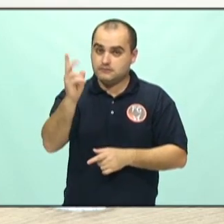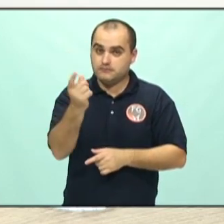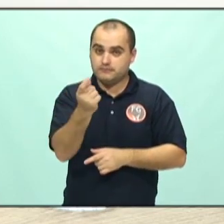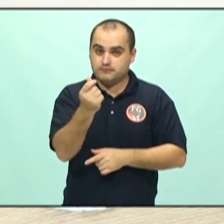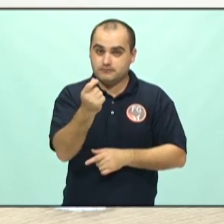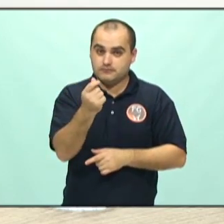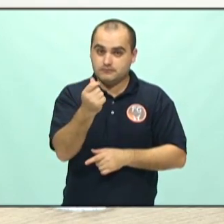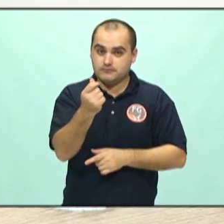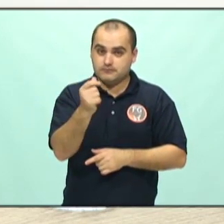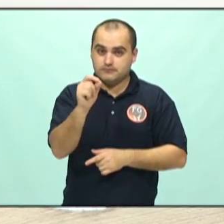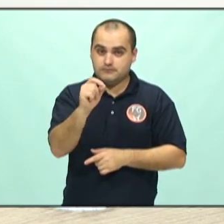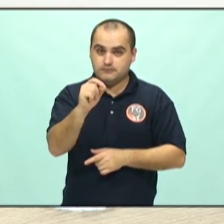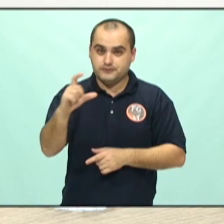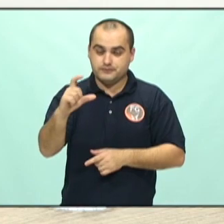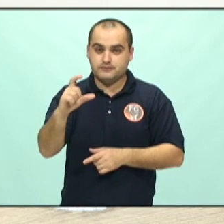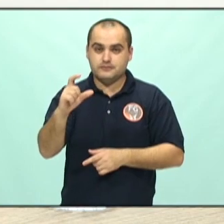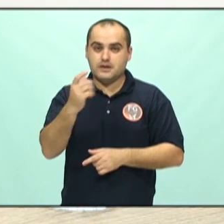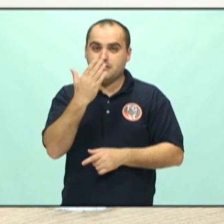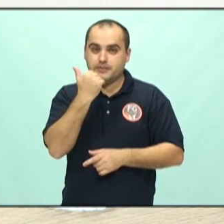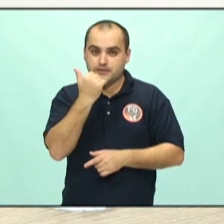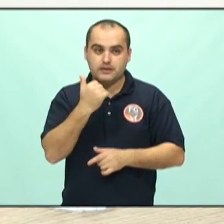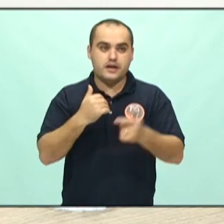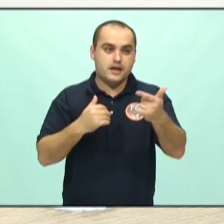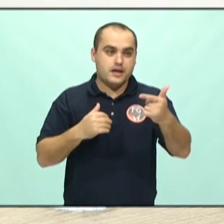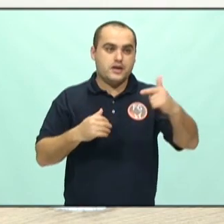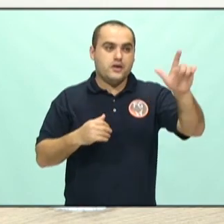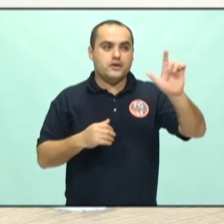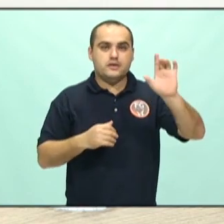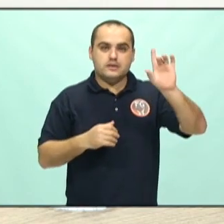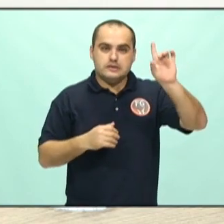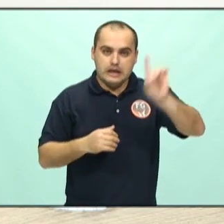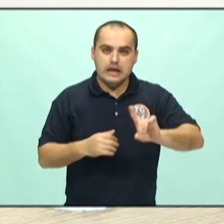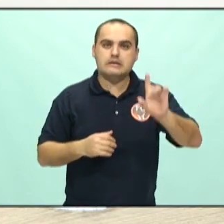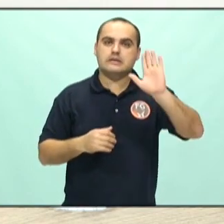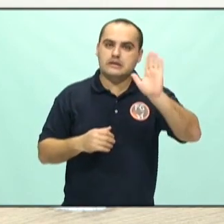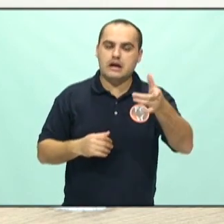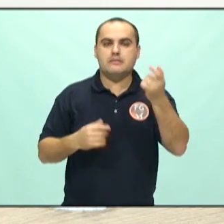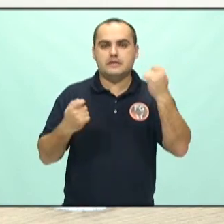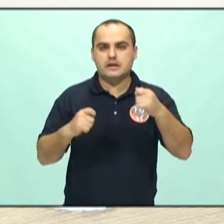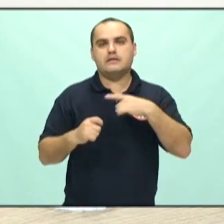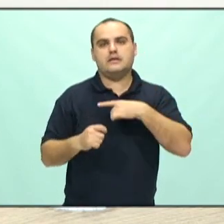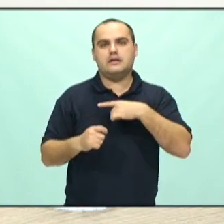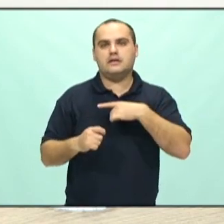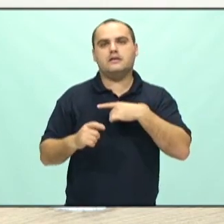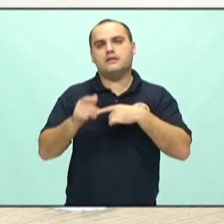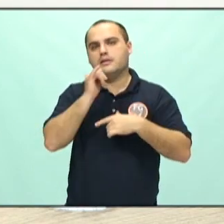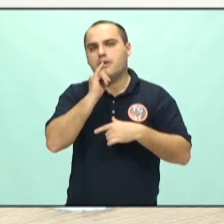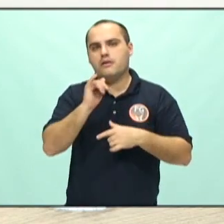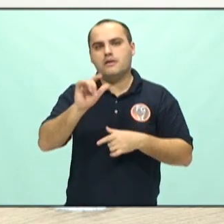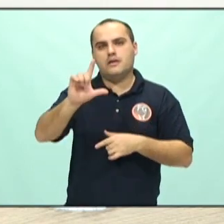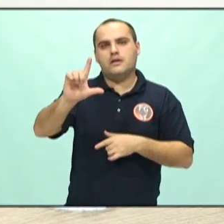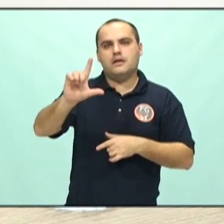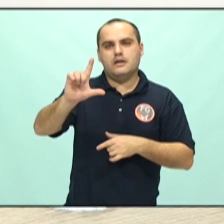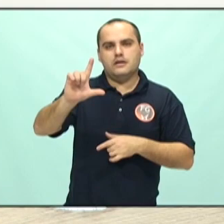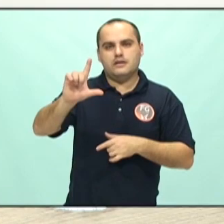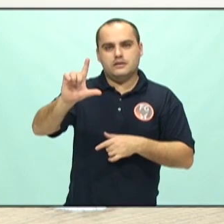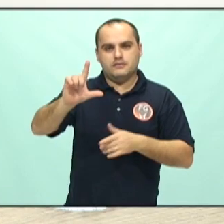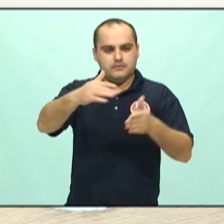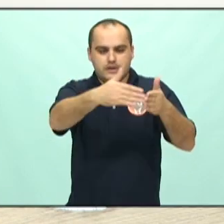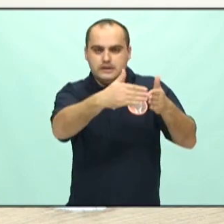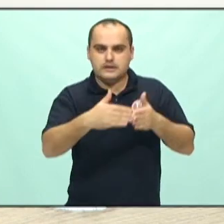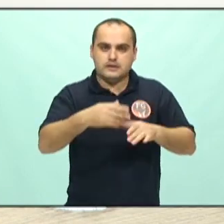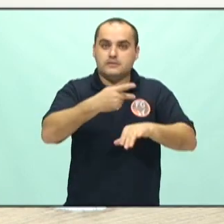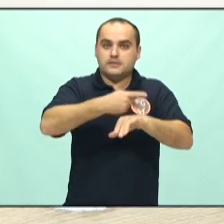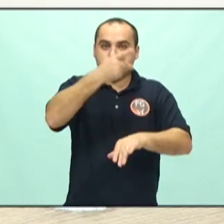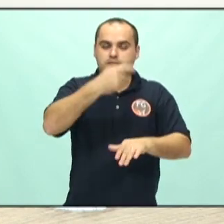irrisório de aumento de vale alimentação e outros direitos que já eram para ser concedidos, como licença-prêmio, que estavam suspensos. E hoje o